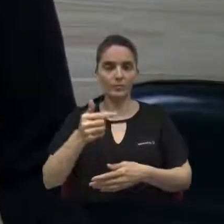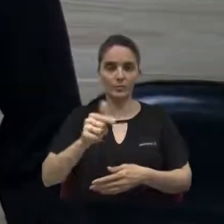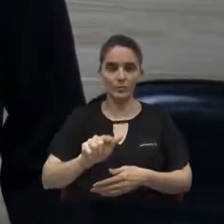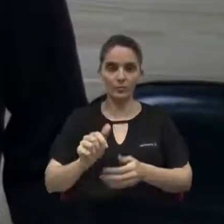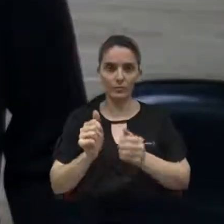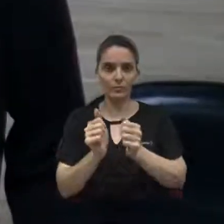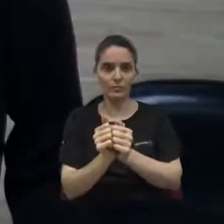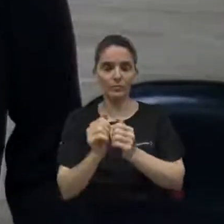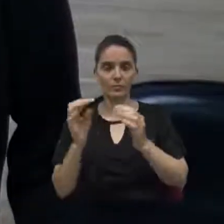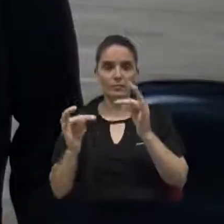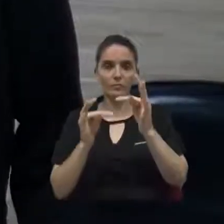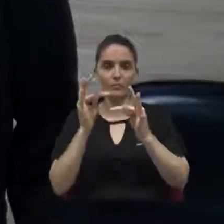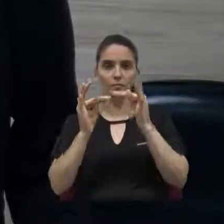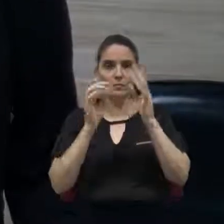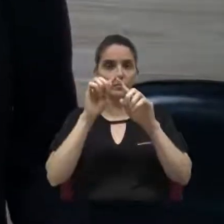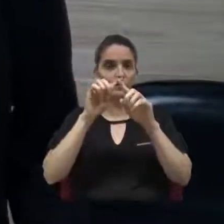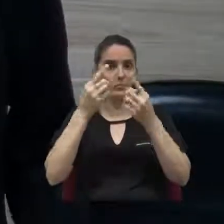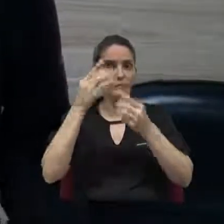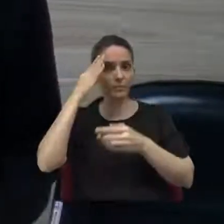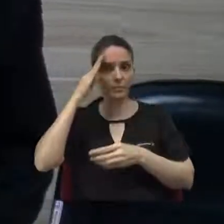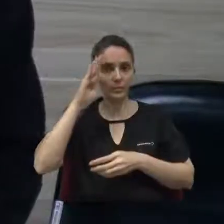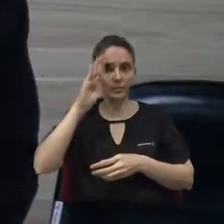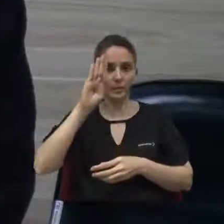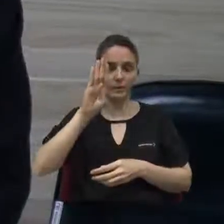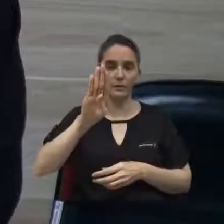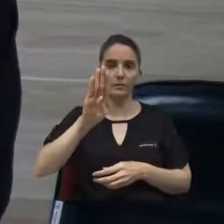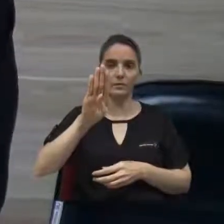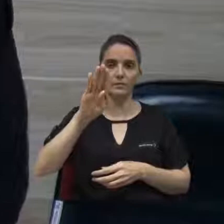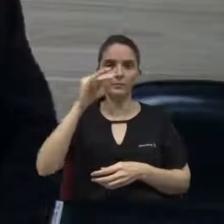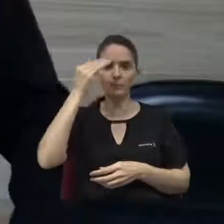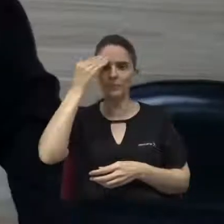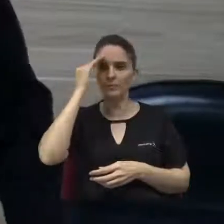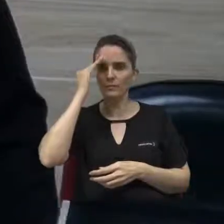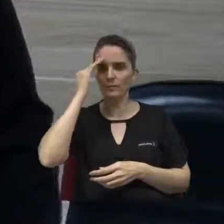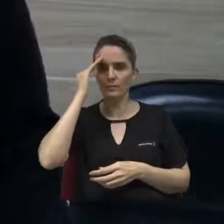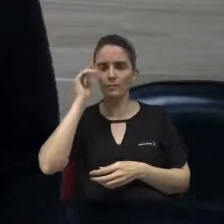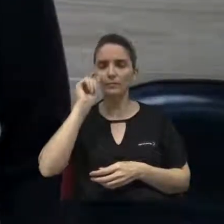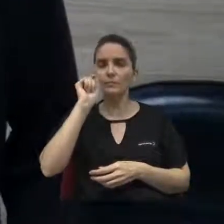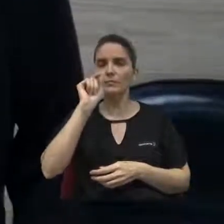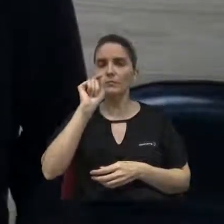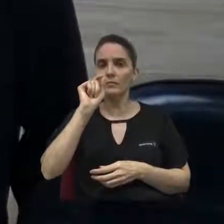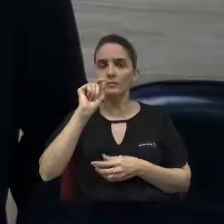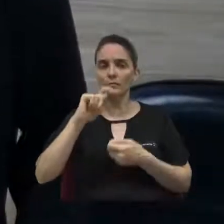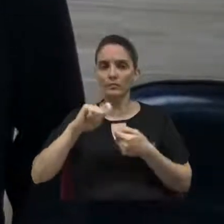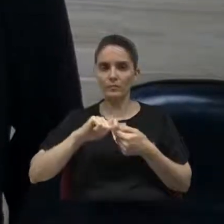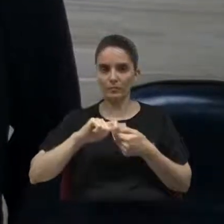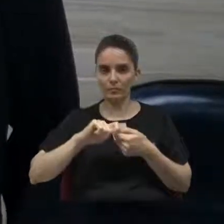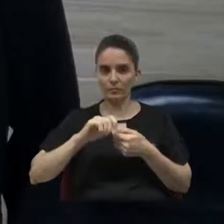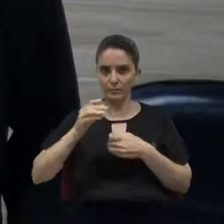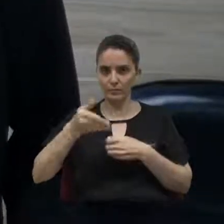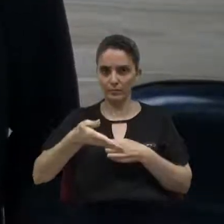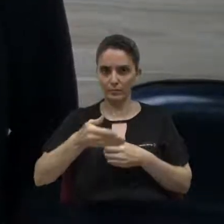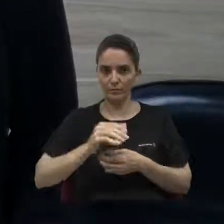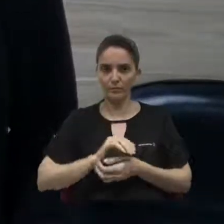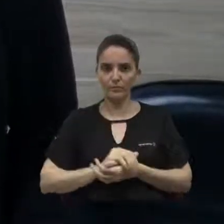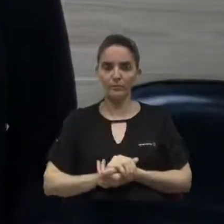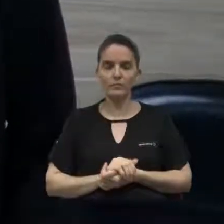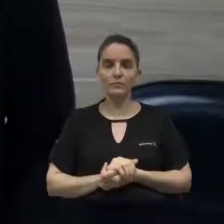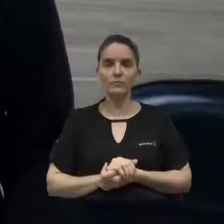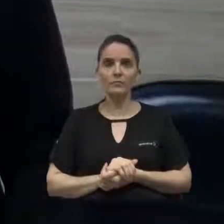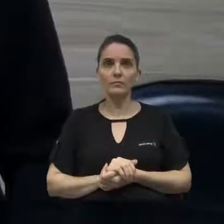técnicos, mas o principal é entender o que estamos fazendo essa noite.